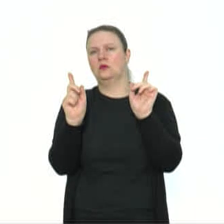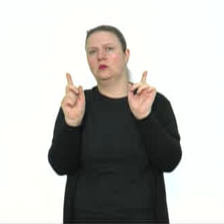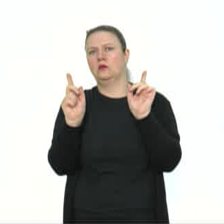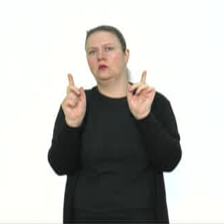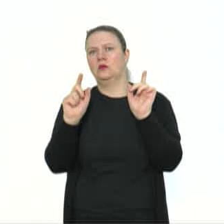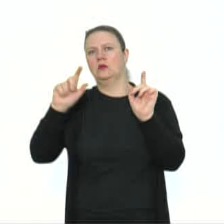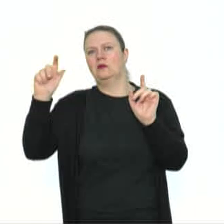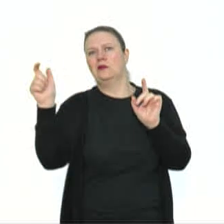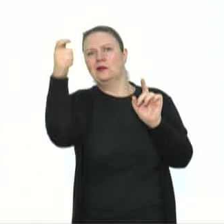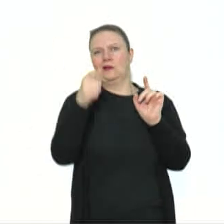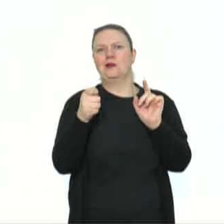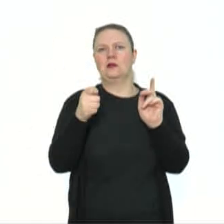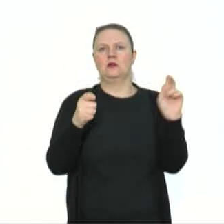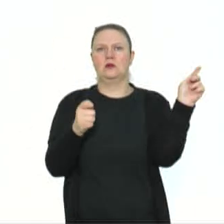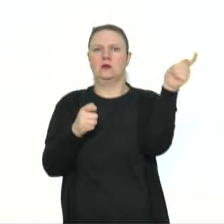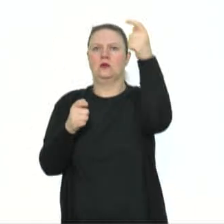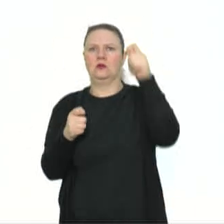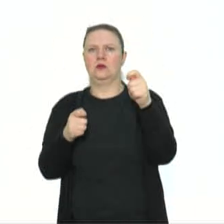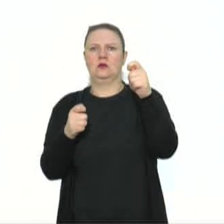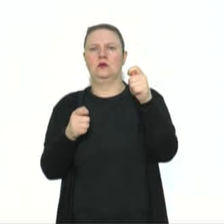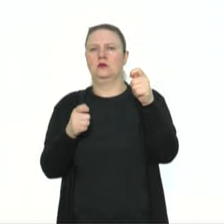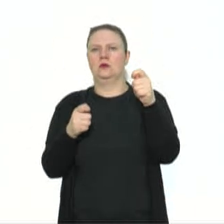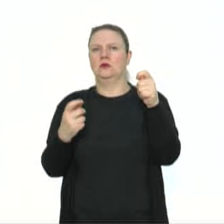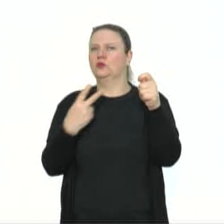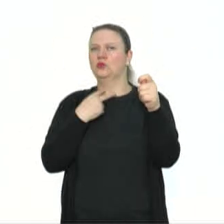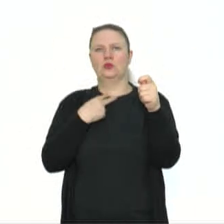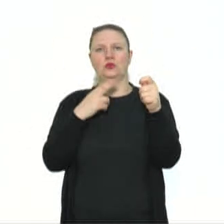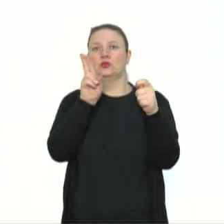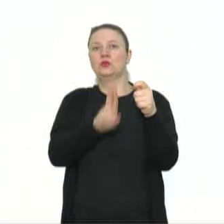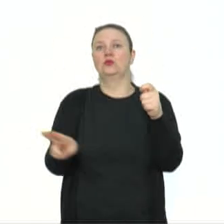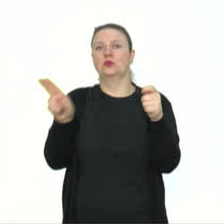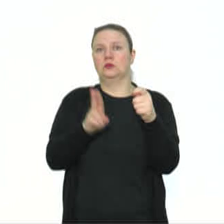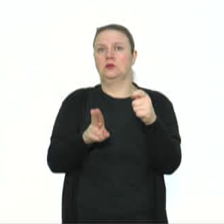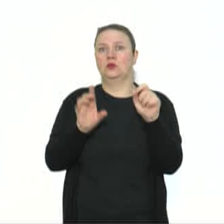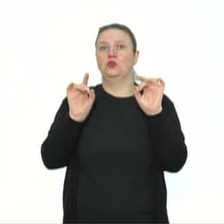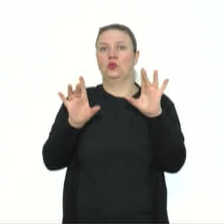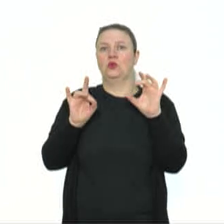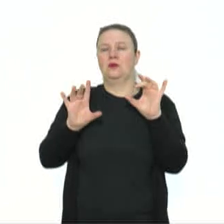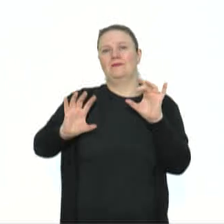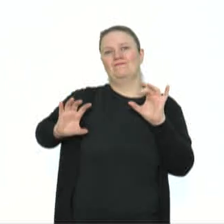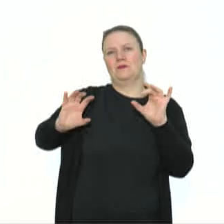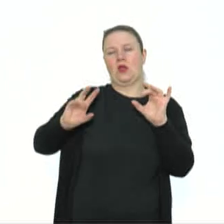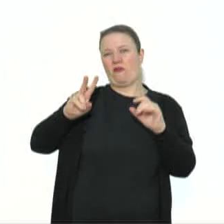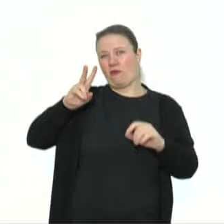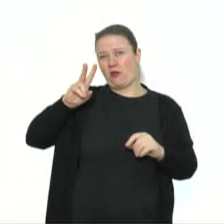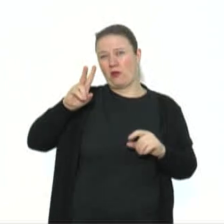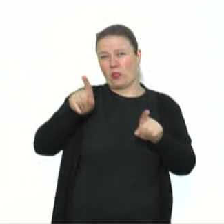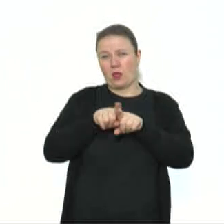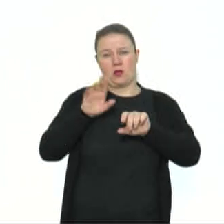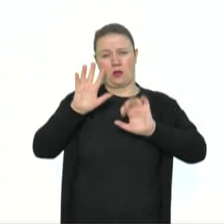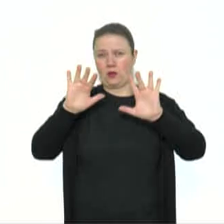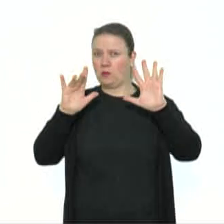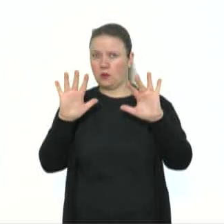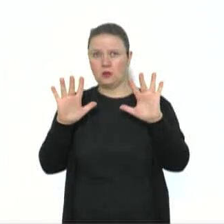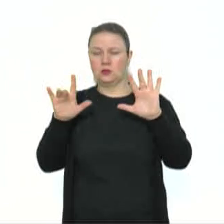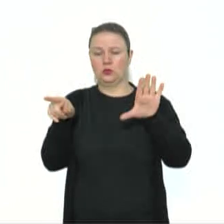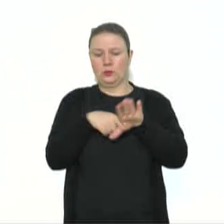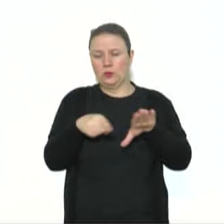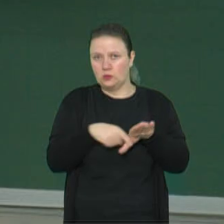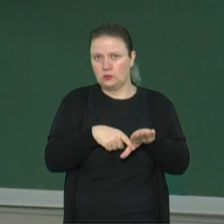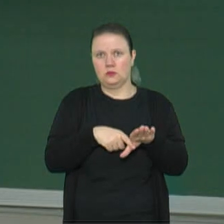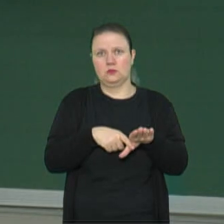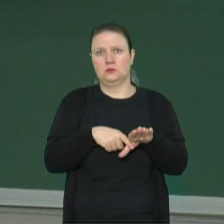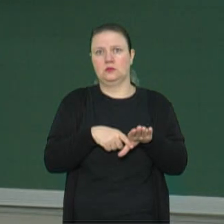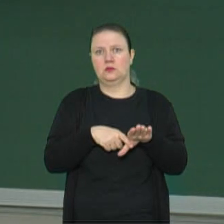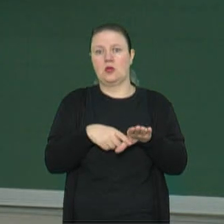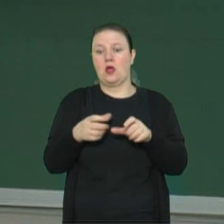engatar ali e utilizar da corda para subir. Não. Então ele vai sempre utilizar das mãos e dos pés, a corda somente